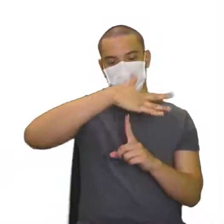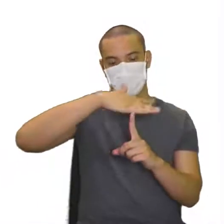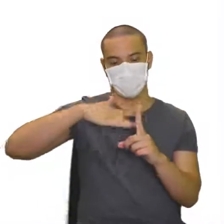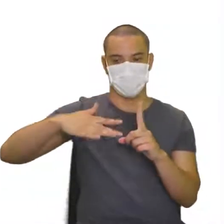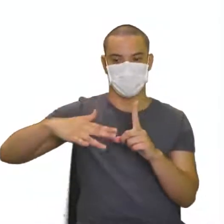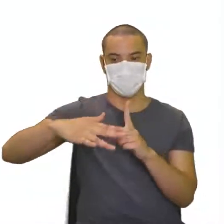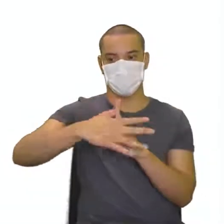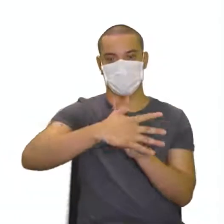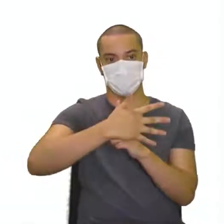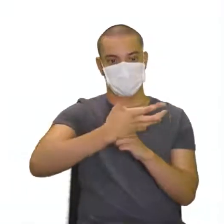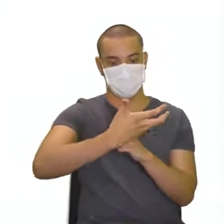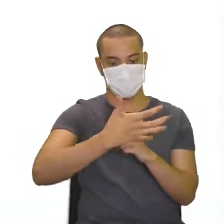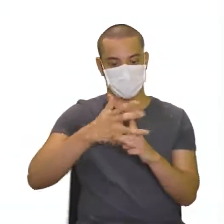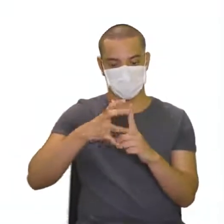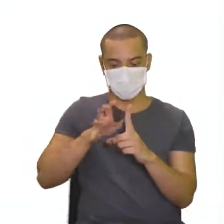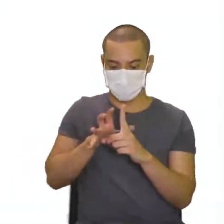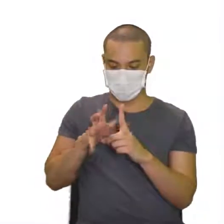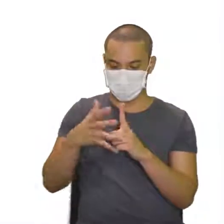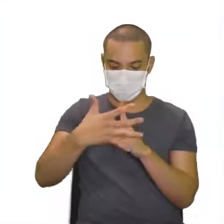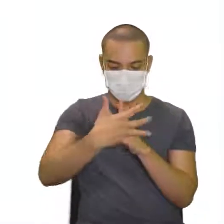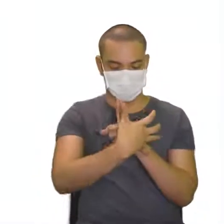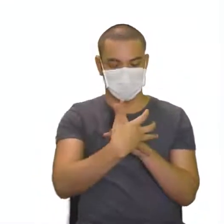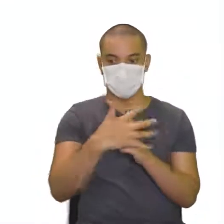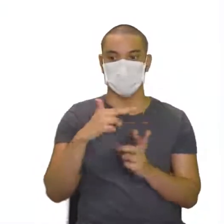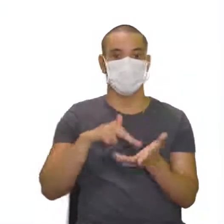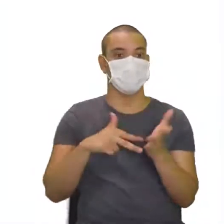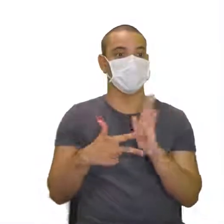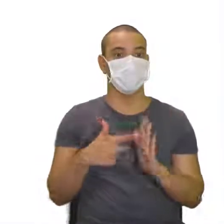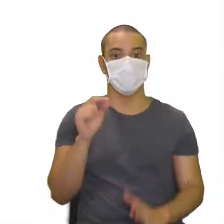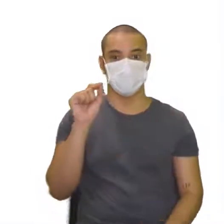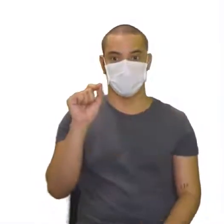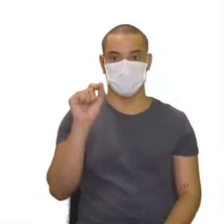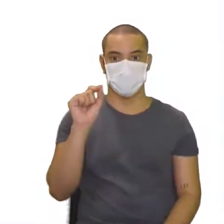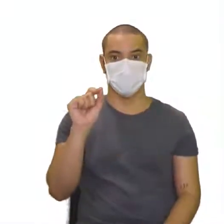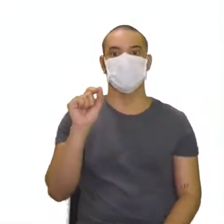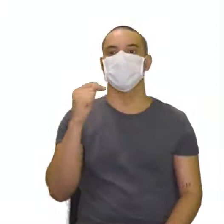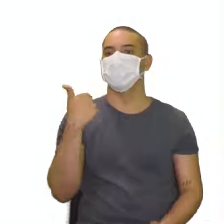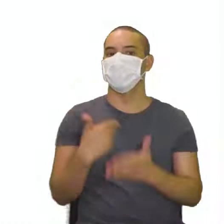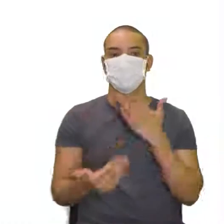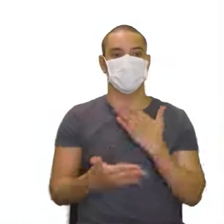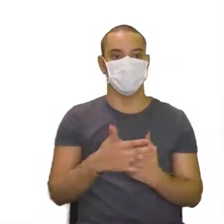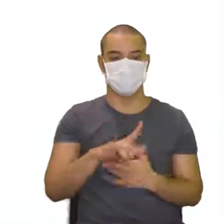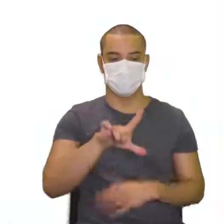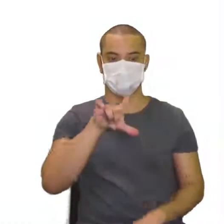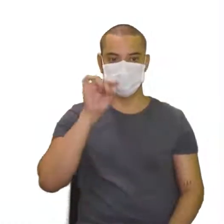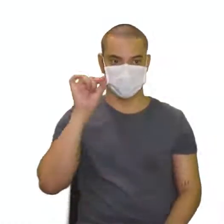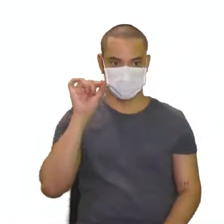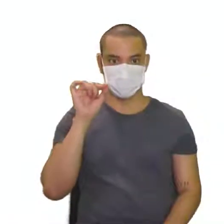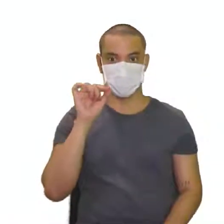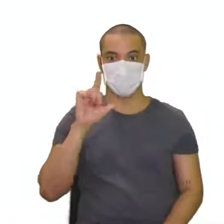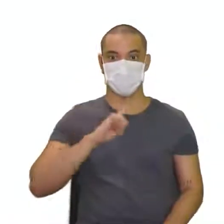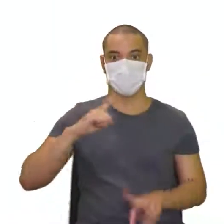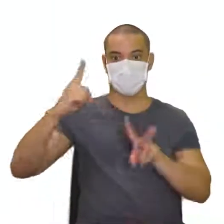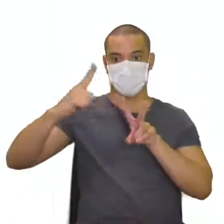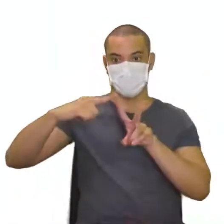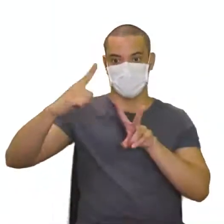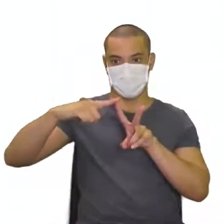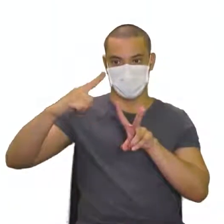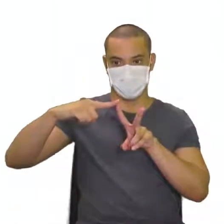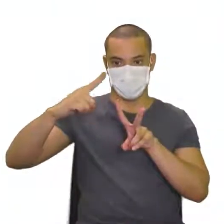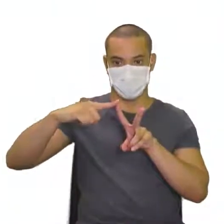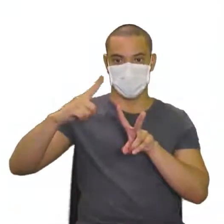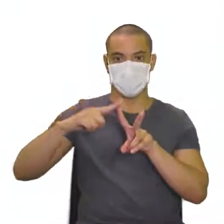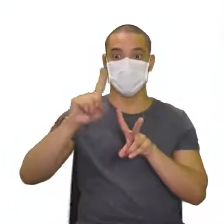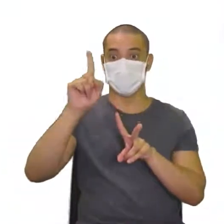de campo, ok? E se eu for pegar qualquer linha dali, pessoal, o vetor campo magnético,